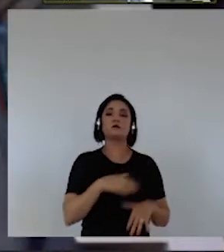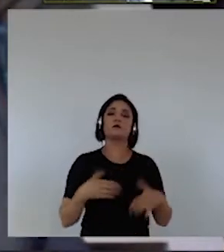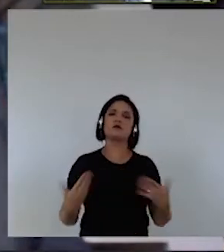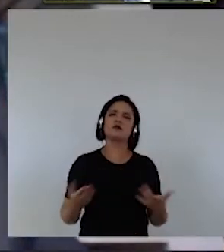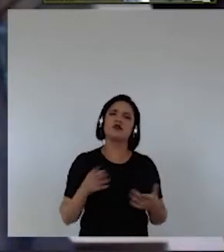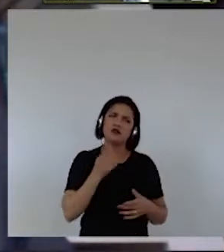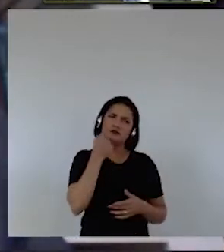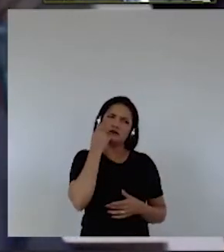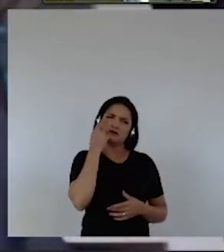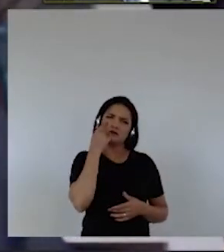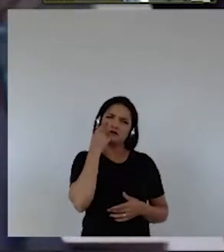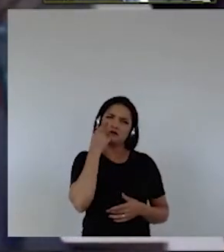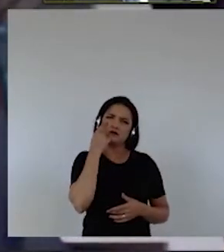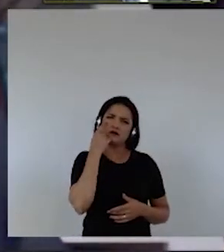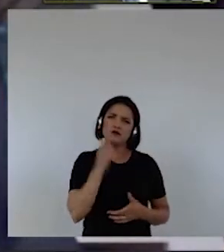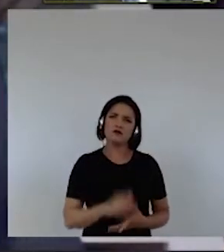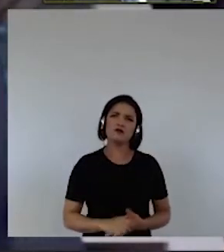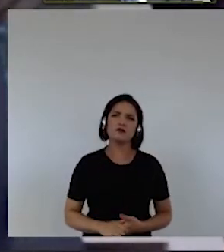você for olhar,